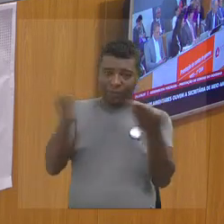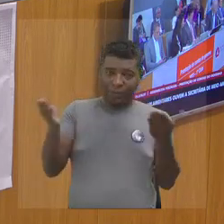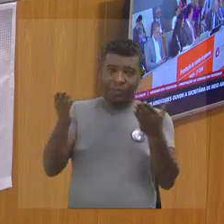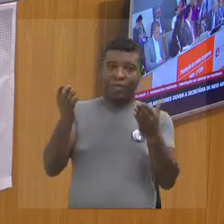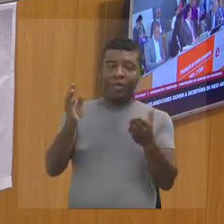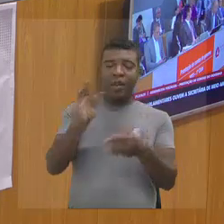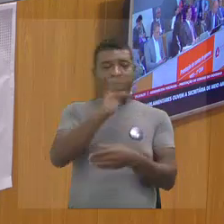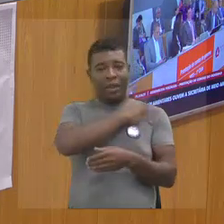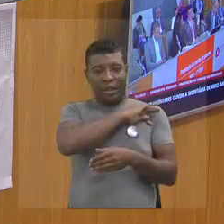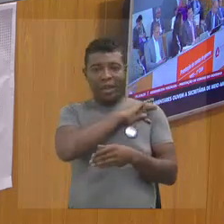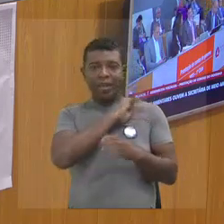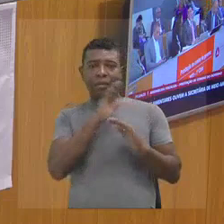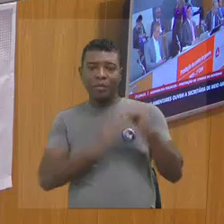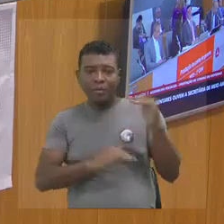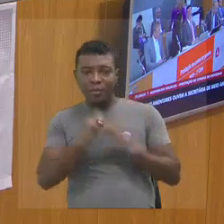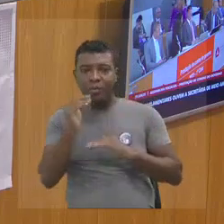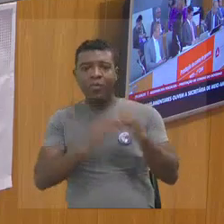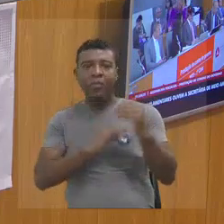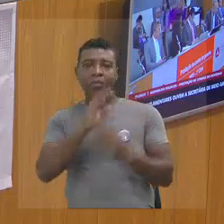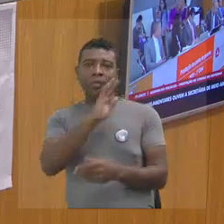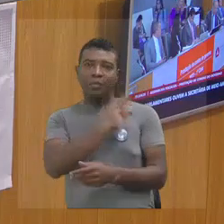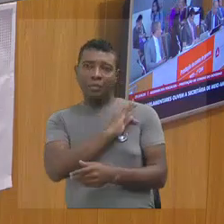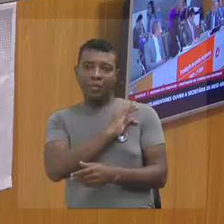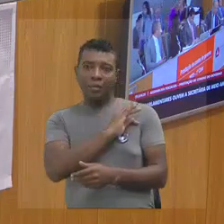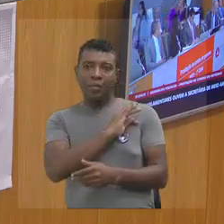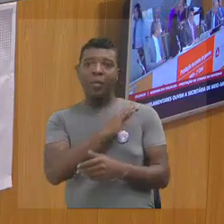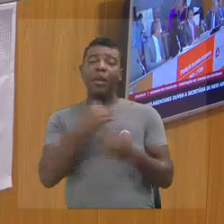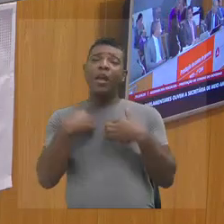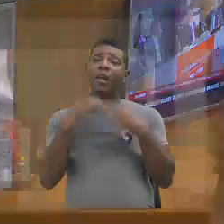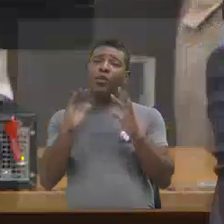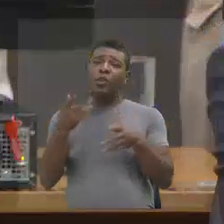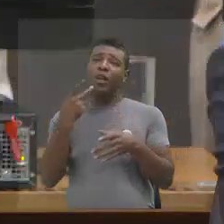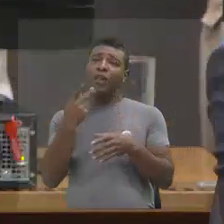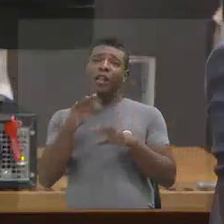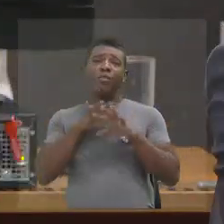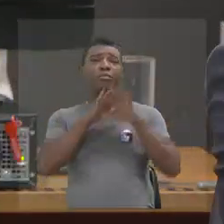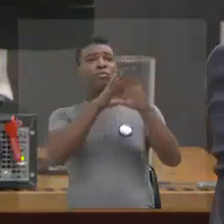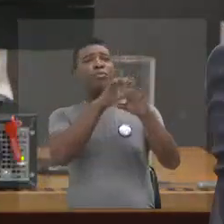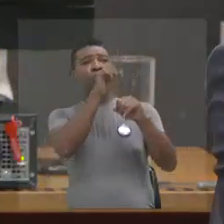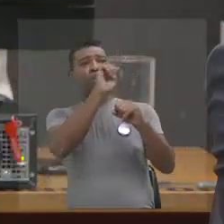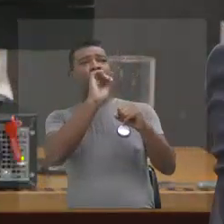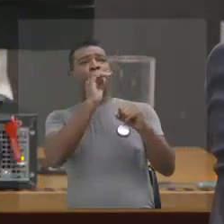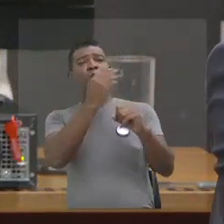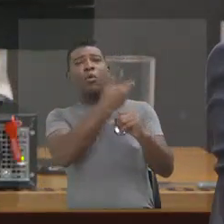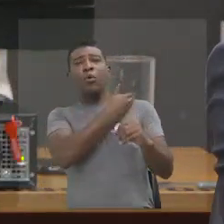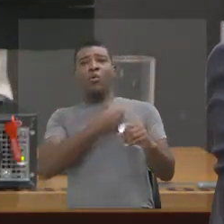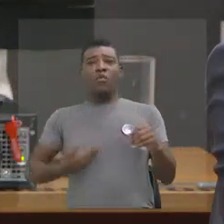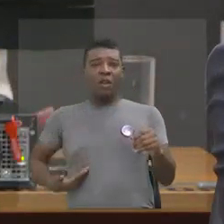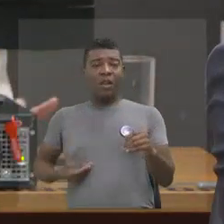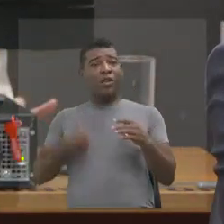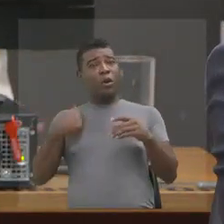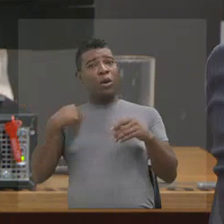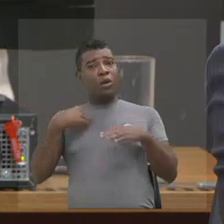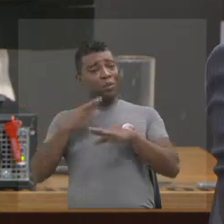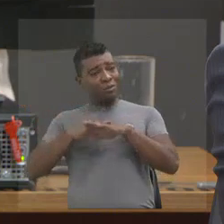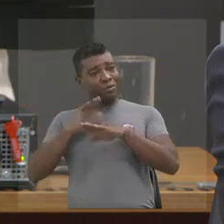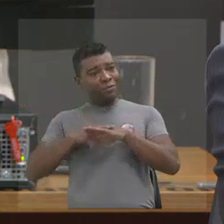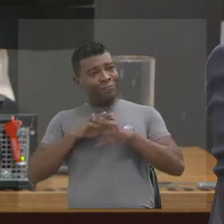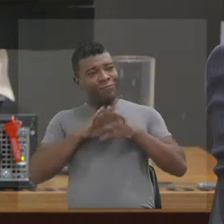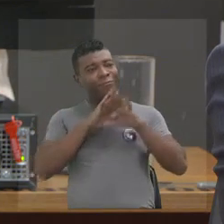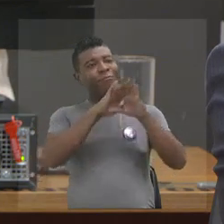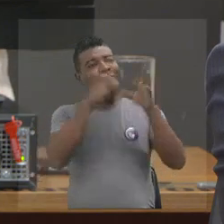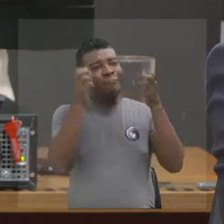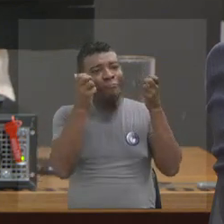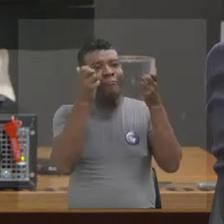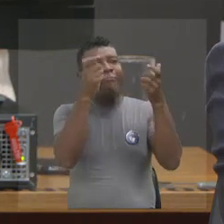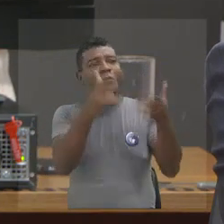mais gente já te falando com o governador e nós esperamos que a secretaria possa